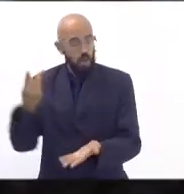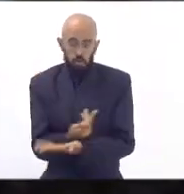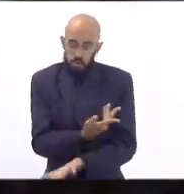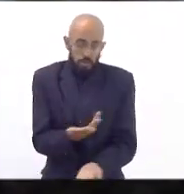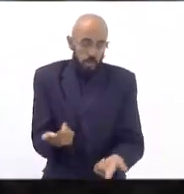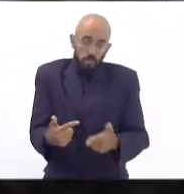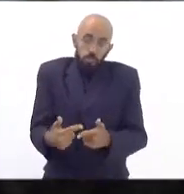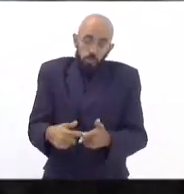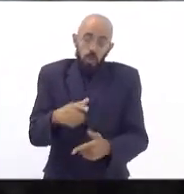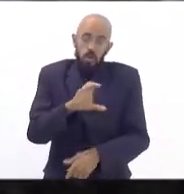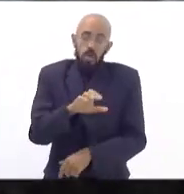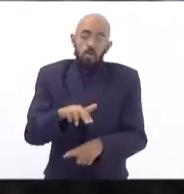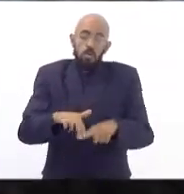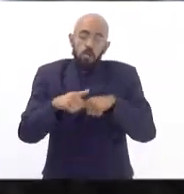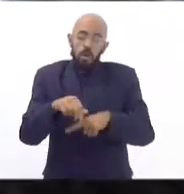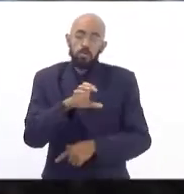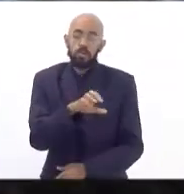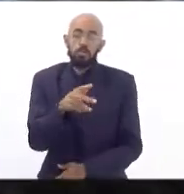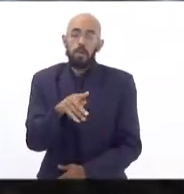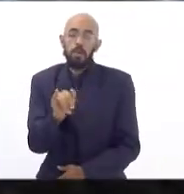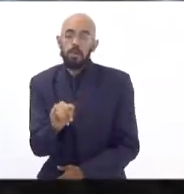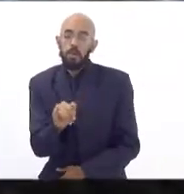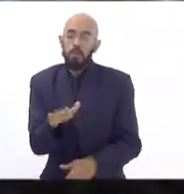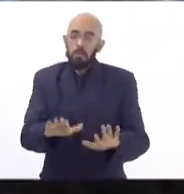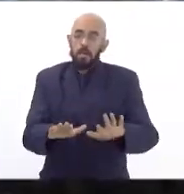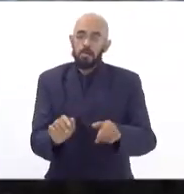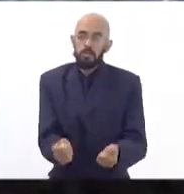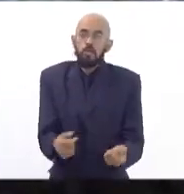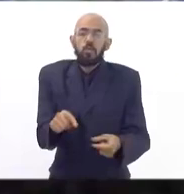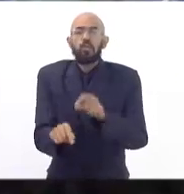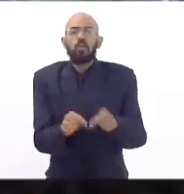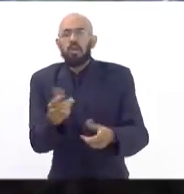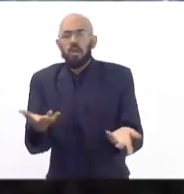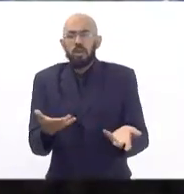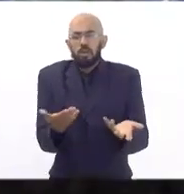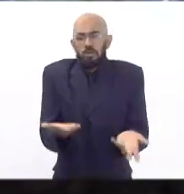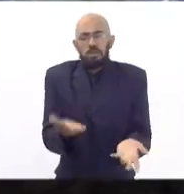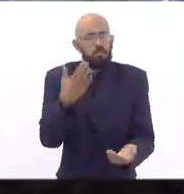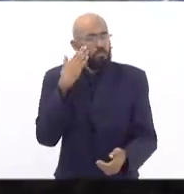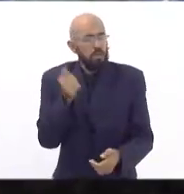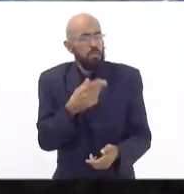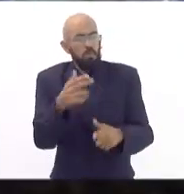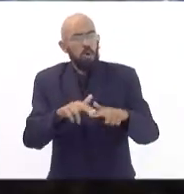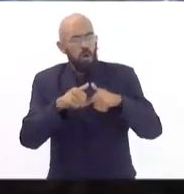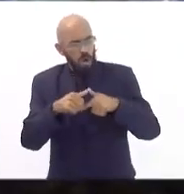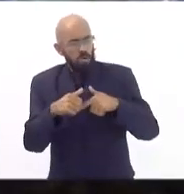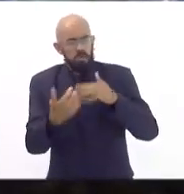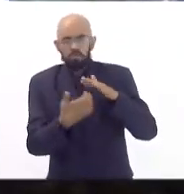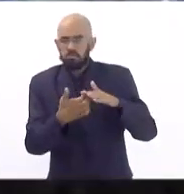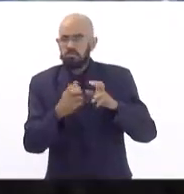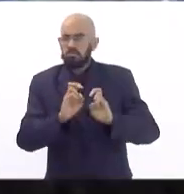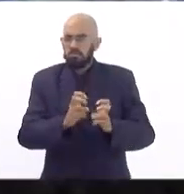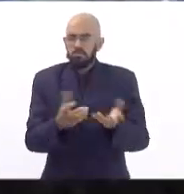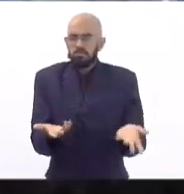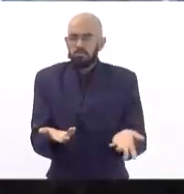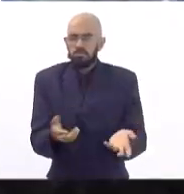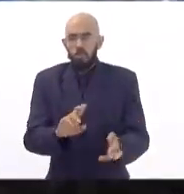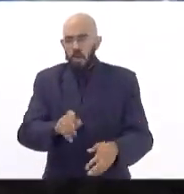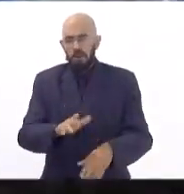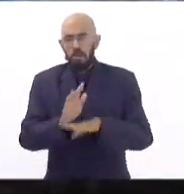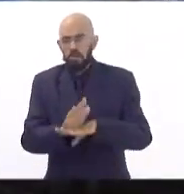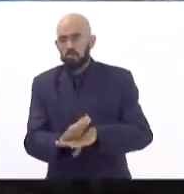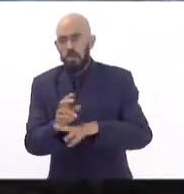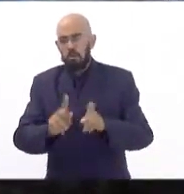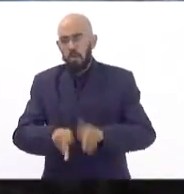porque senão já teria acontecido gente transportassem para evitar em função da concessionária ôca da SuperVia e o cidadão